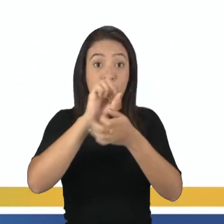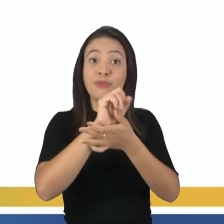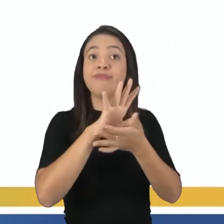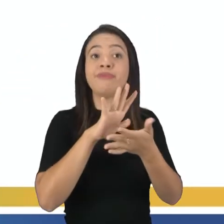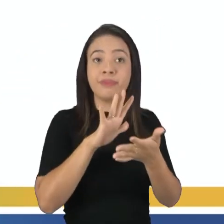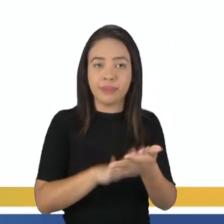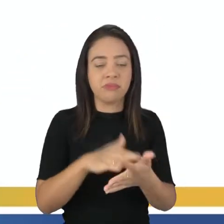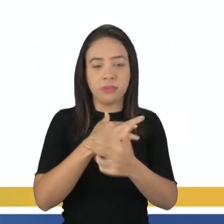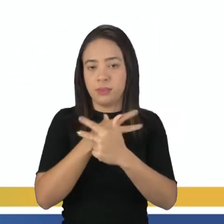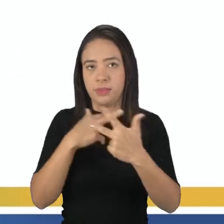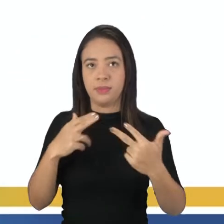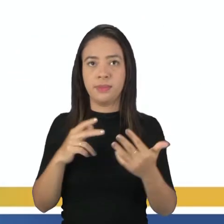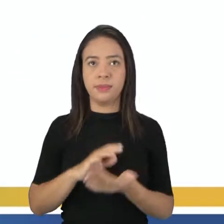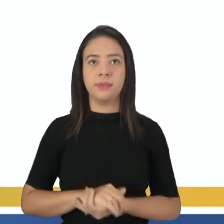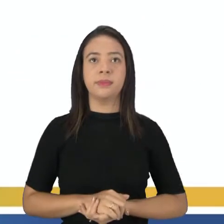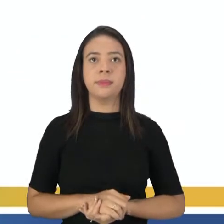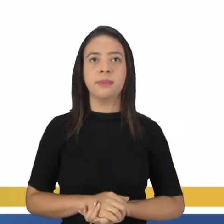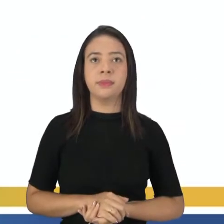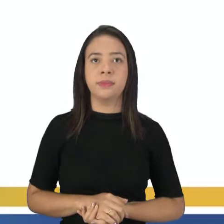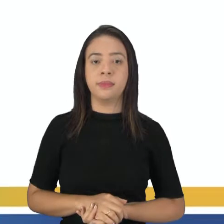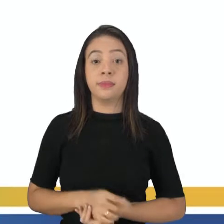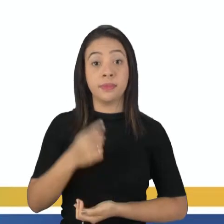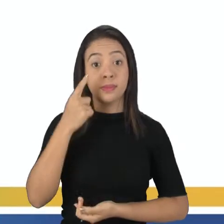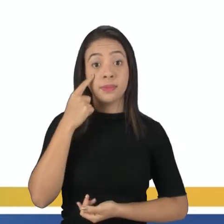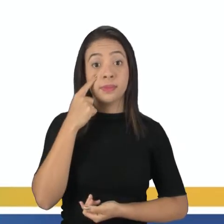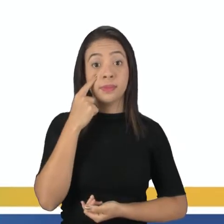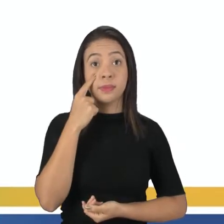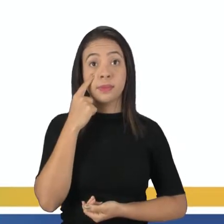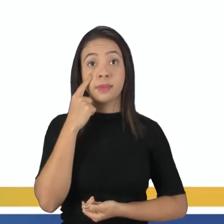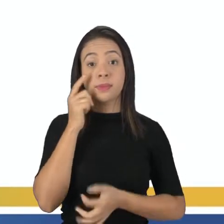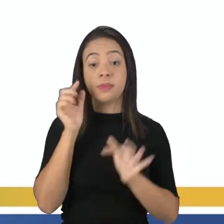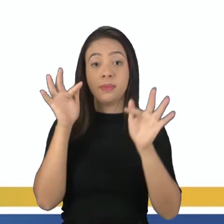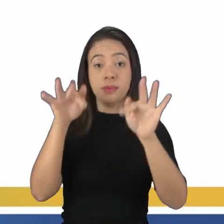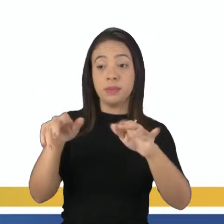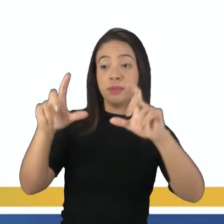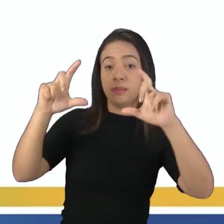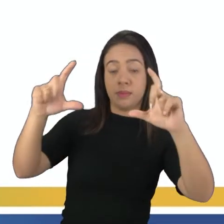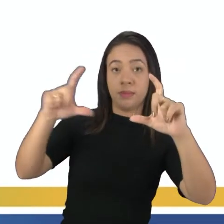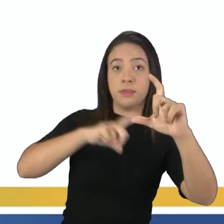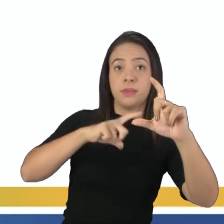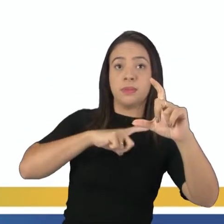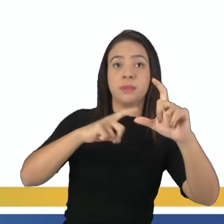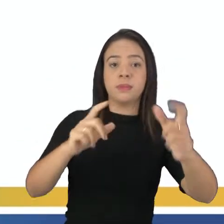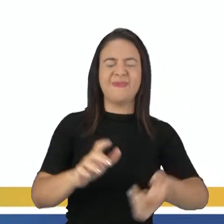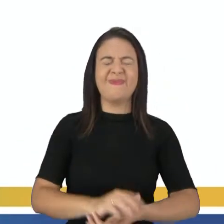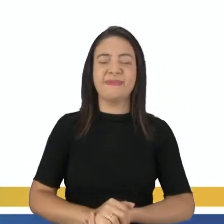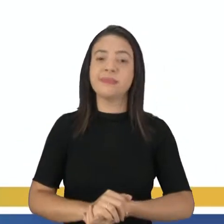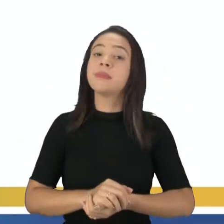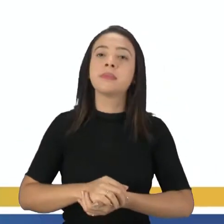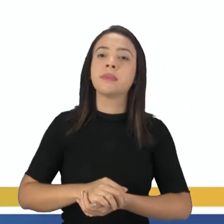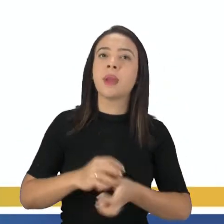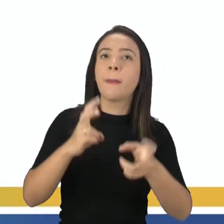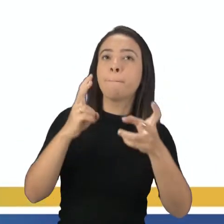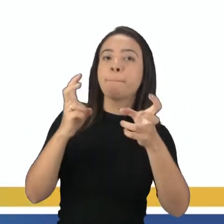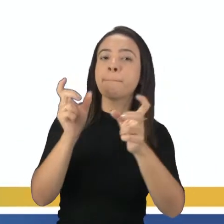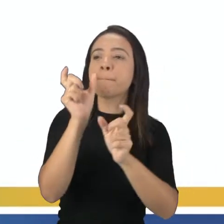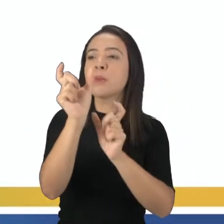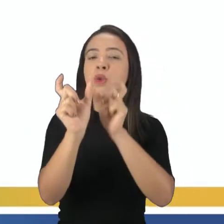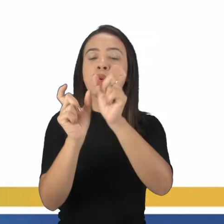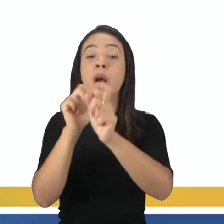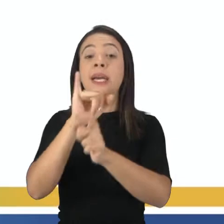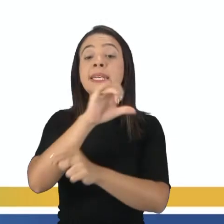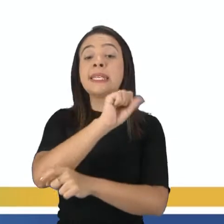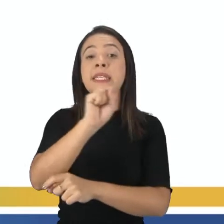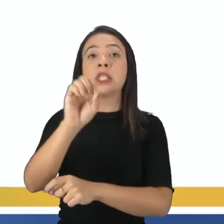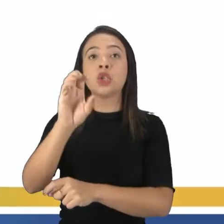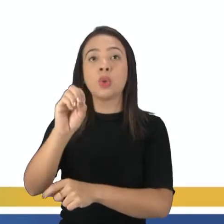tarefas da escola, entre outras. Observando os últimos quadrinhos, tá? Vamos observar. Analisando o termo destacado,